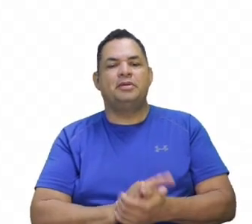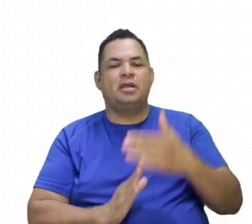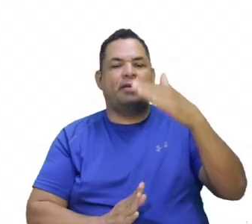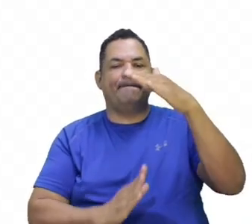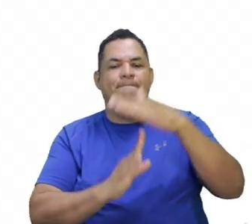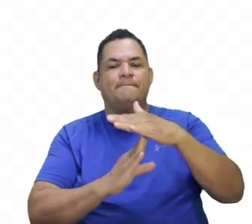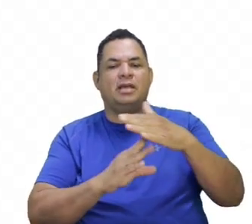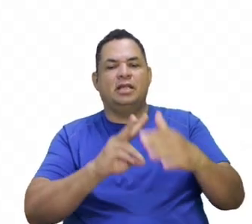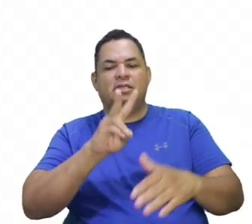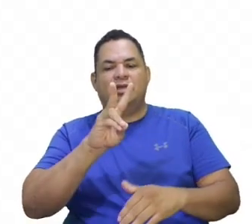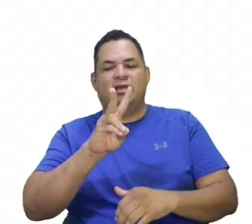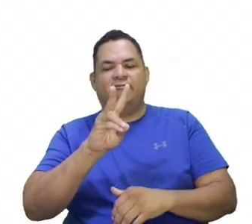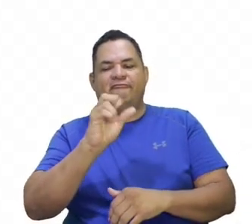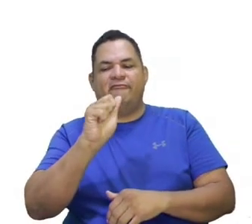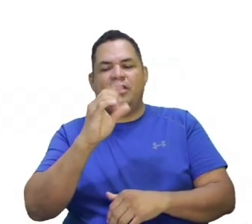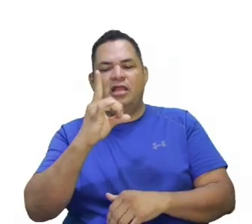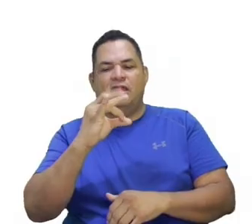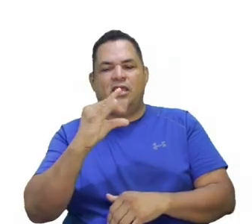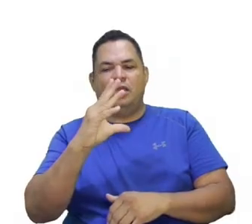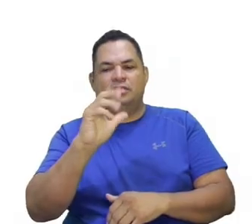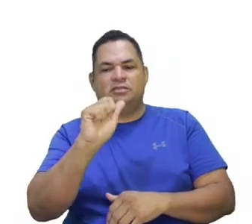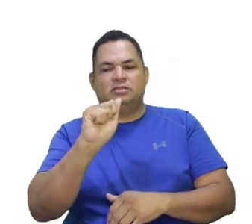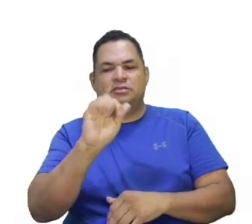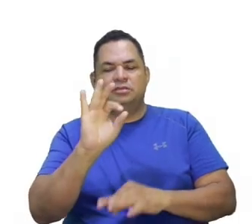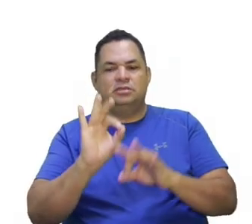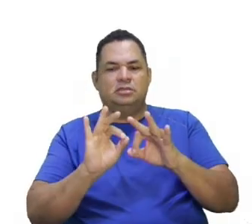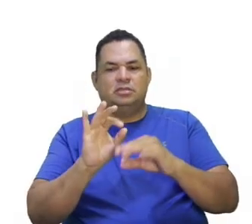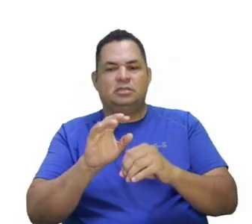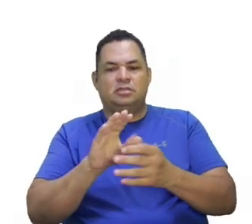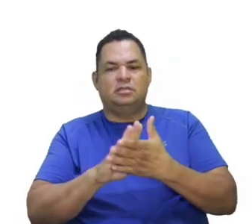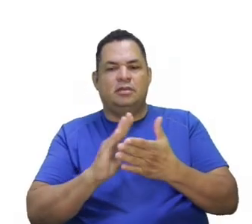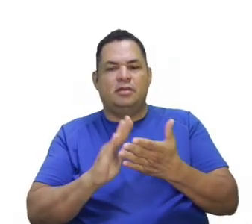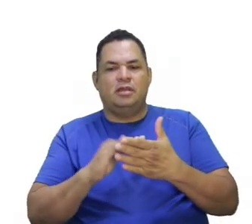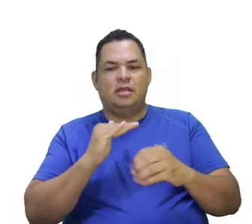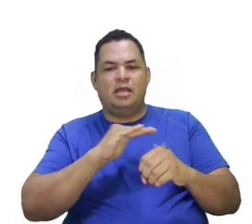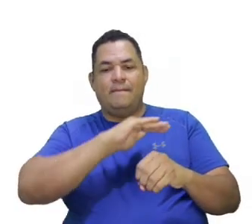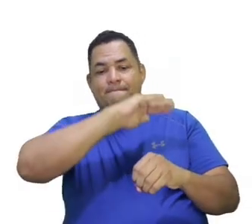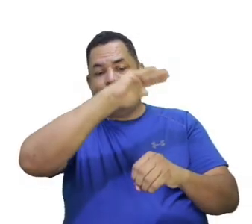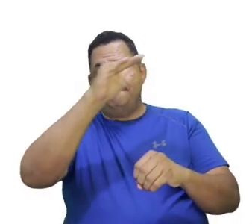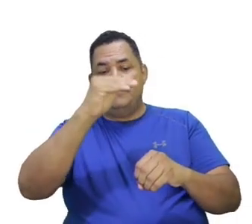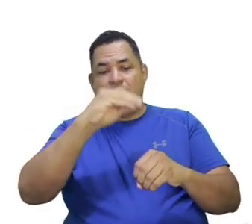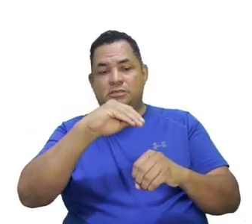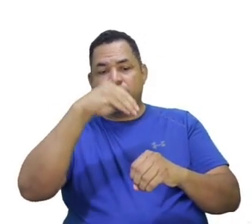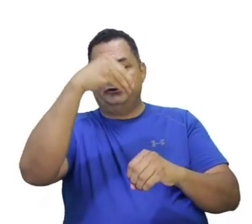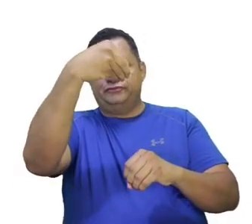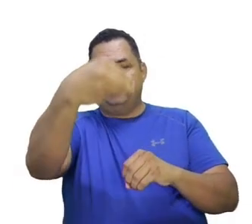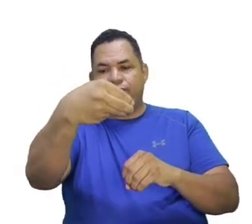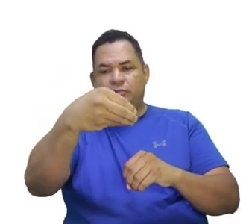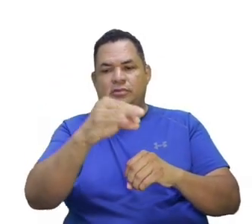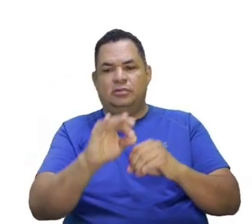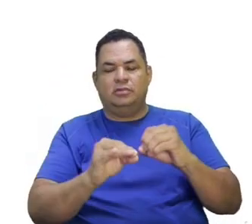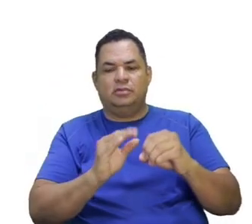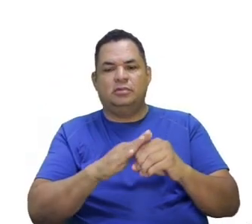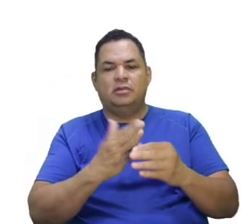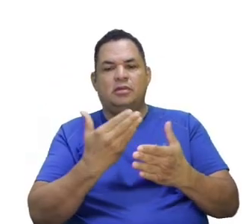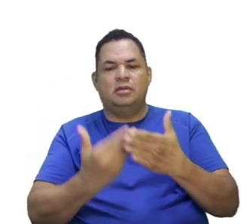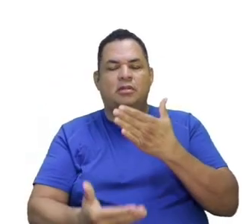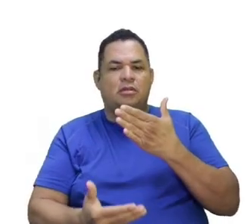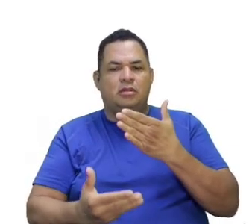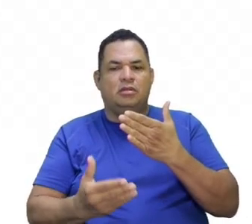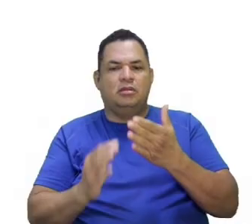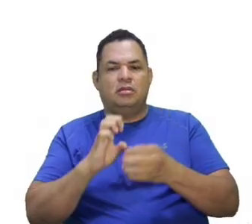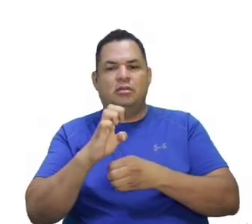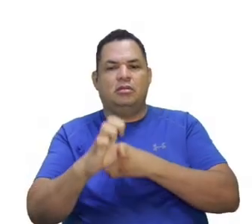de valência desse átomo. É nessa camada, na mais externa, que ele vai